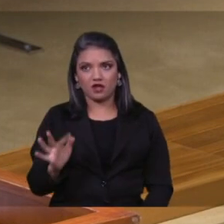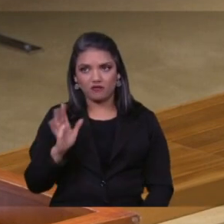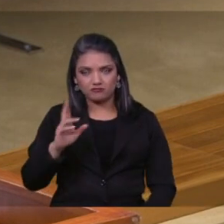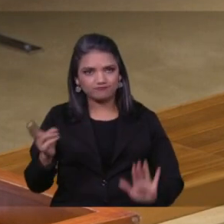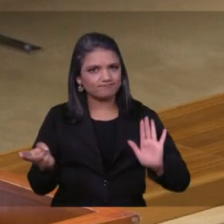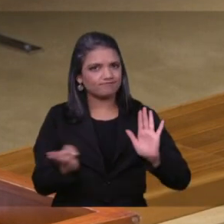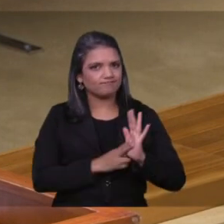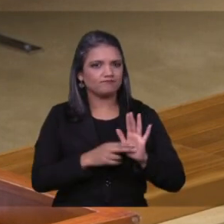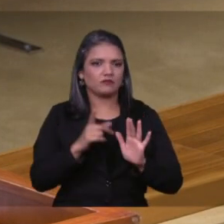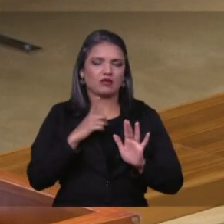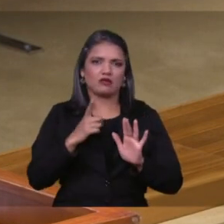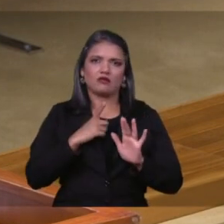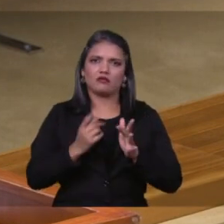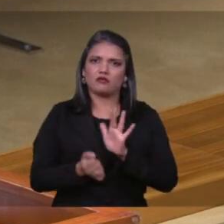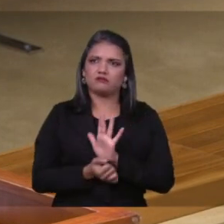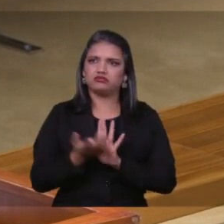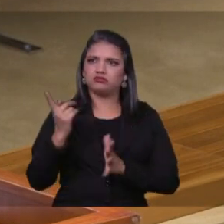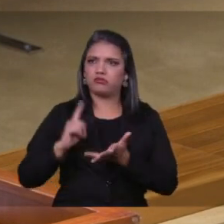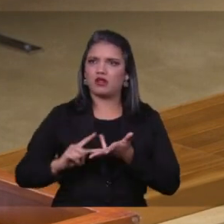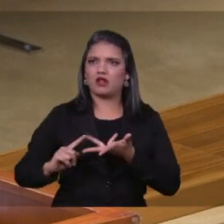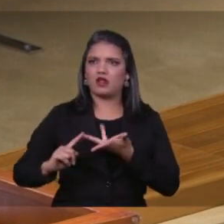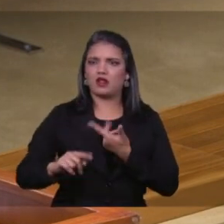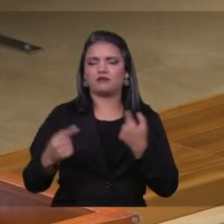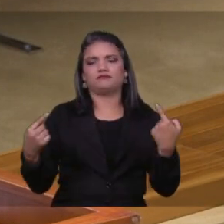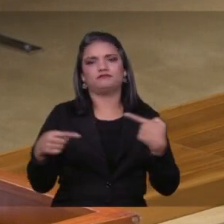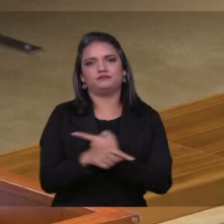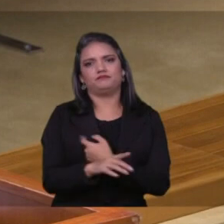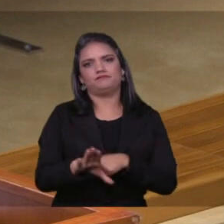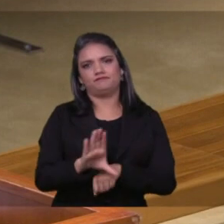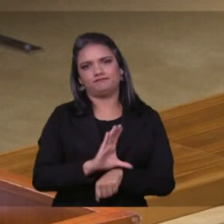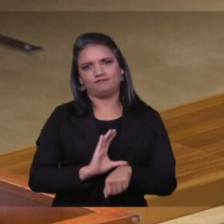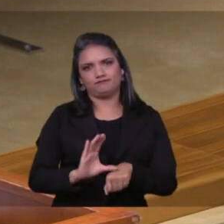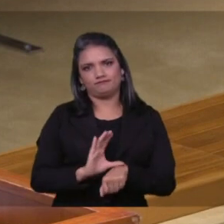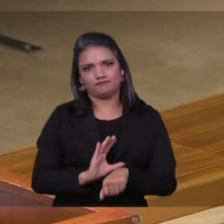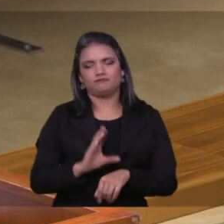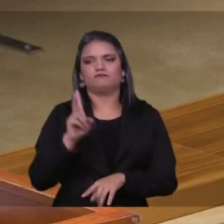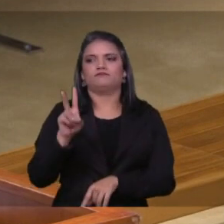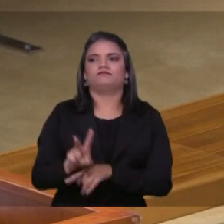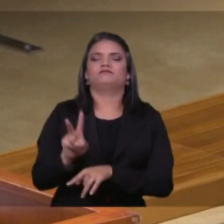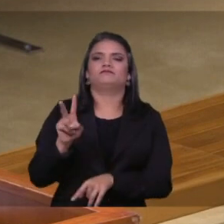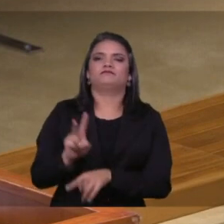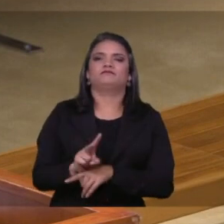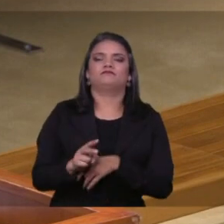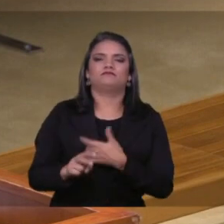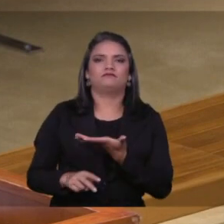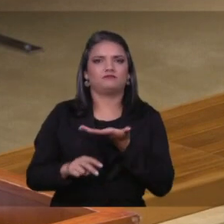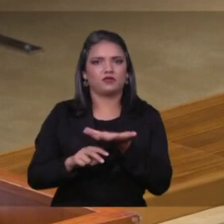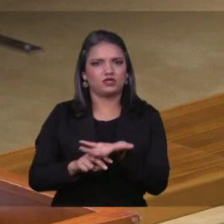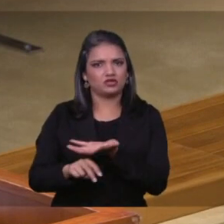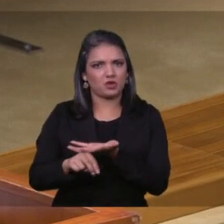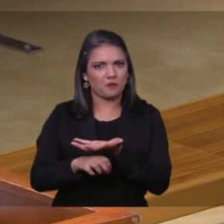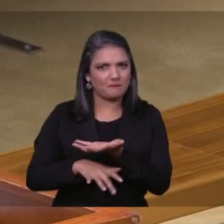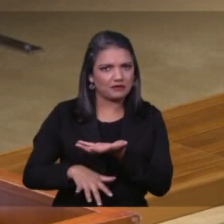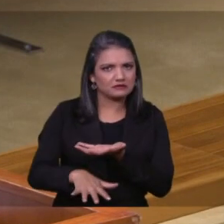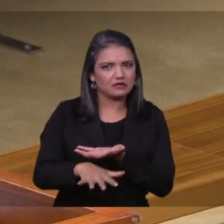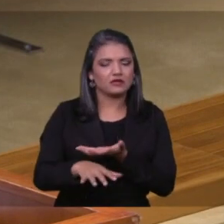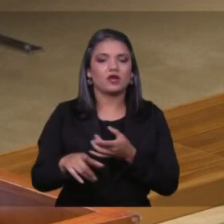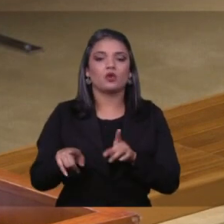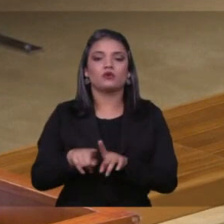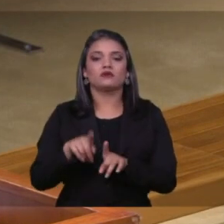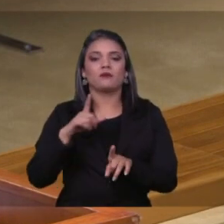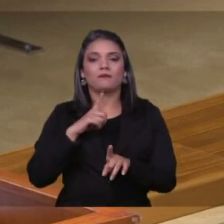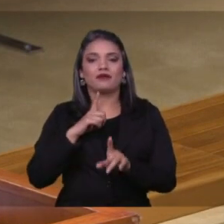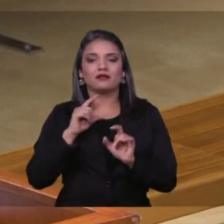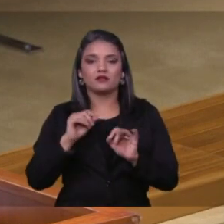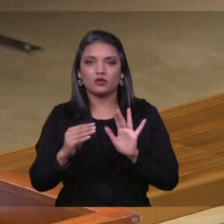coisas de inconstitucionalidade generalizada na proteção do Pantanal do Brasil e a inserção de estándares de